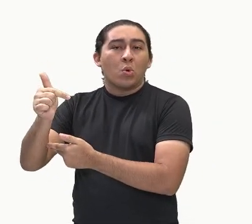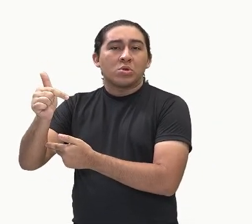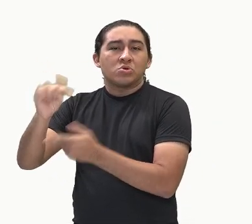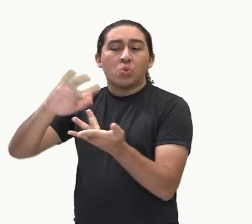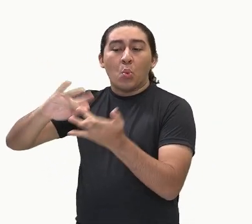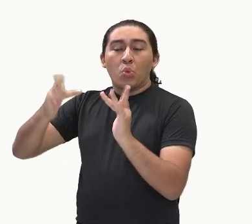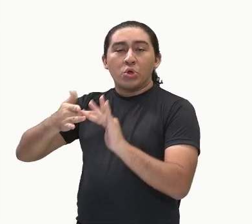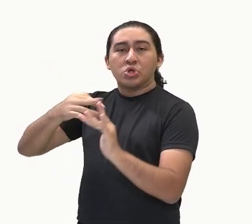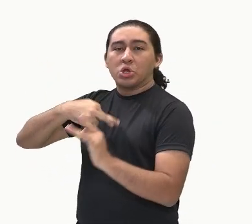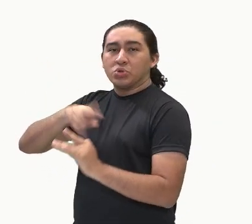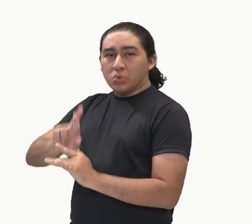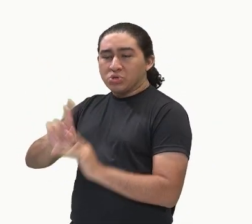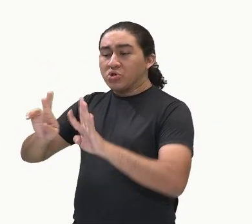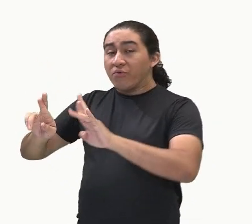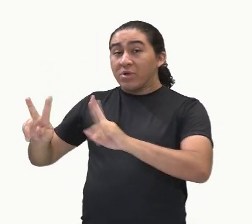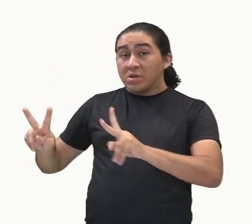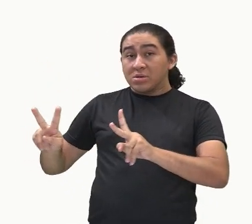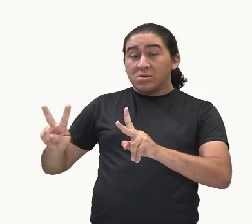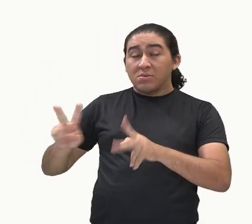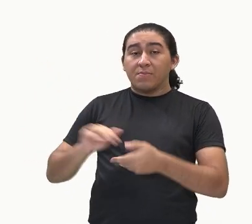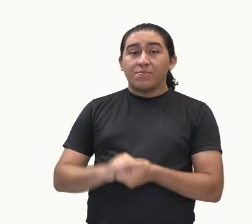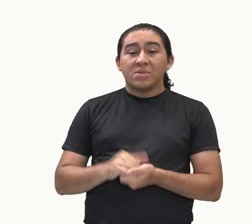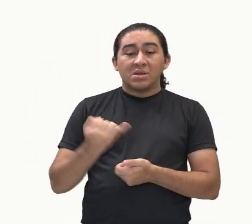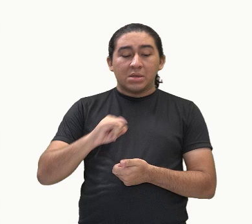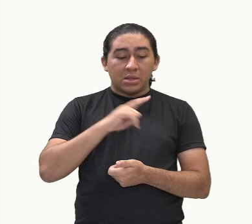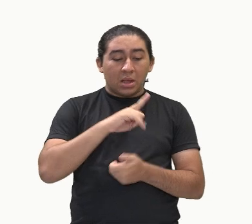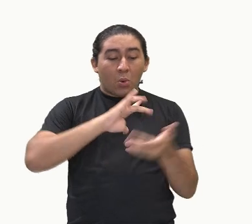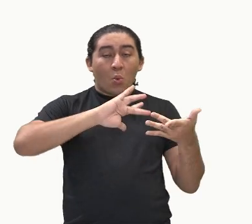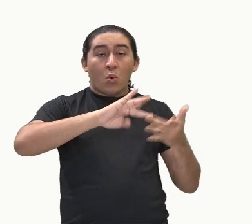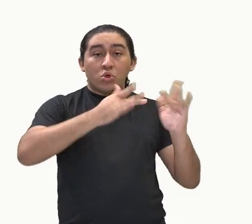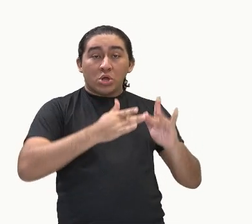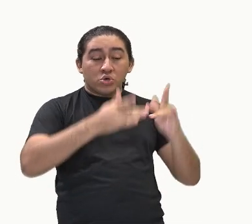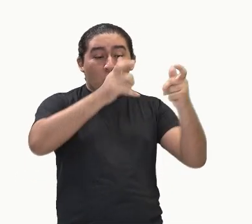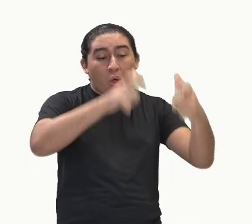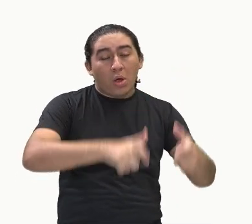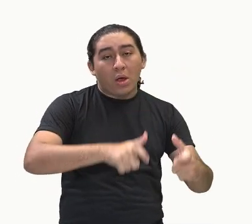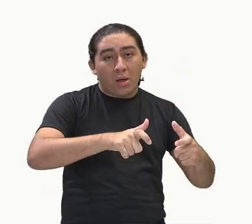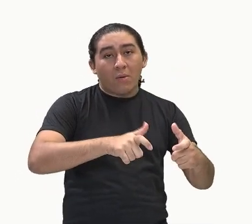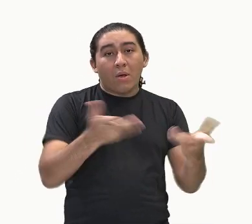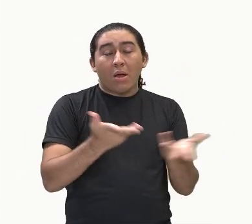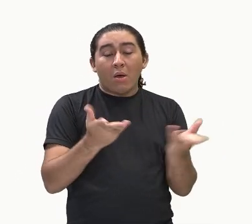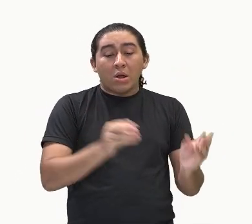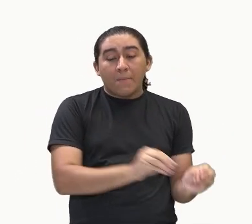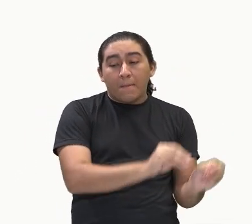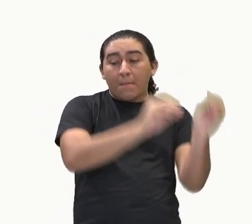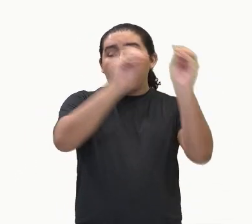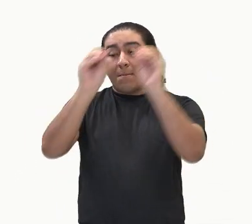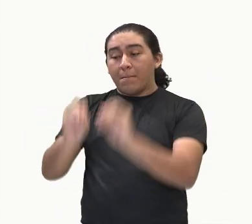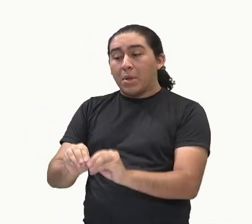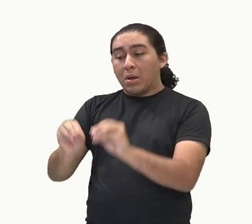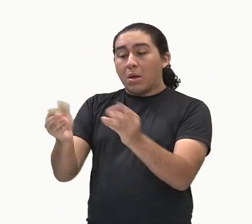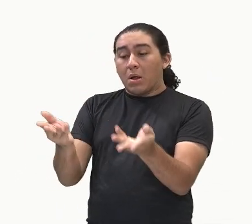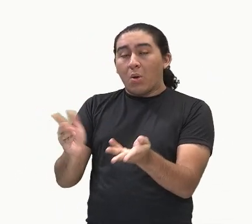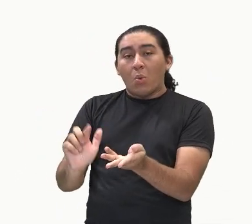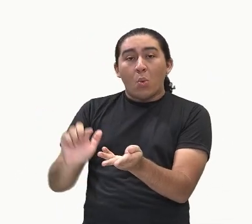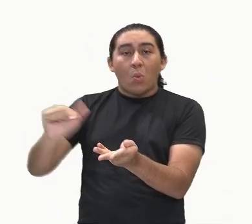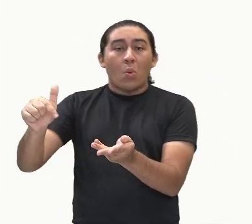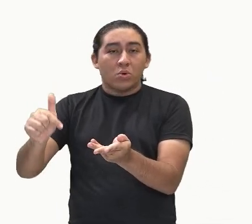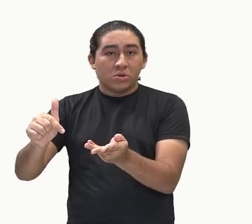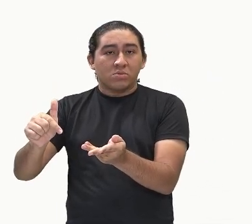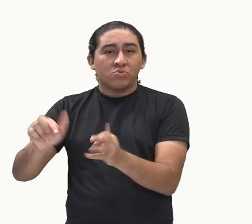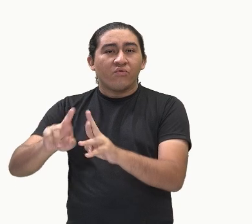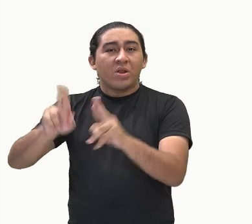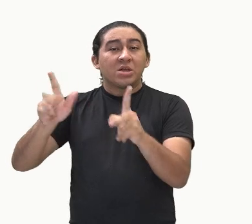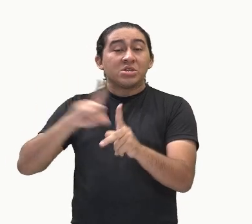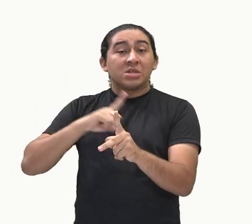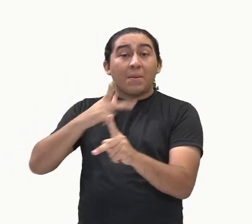do contexto local, quando pegamos isso e colocamos para o nosso palco, colocamos